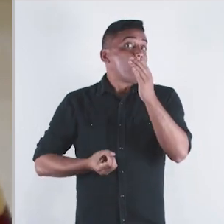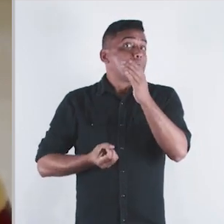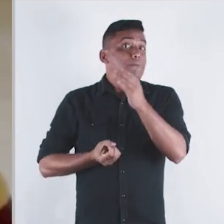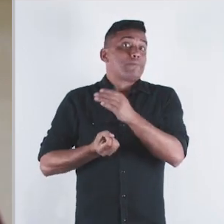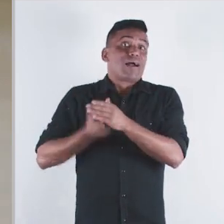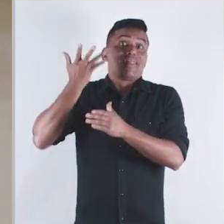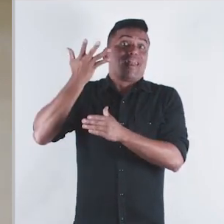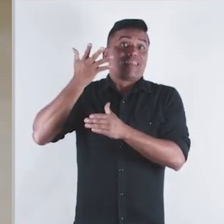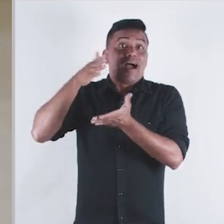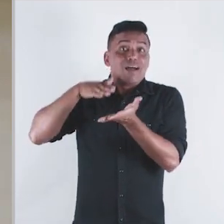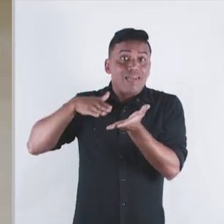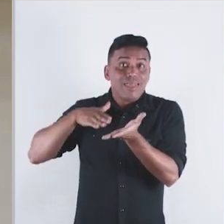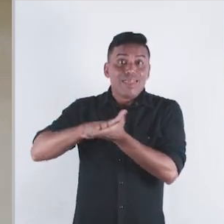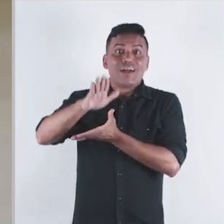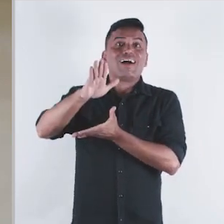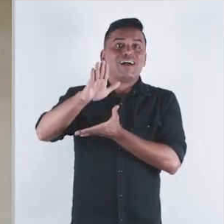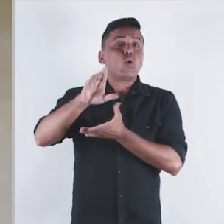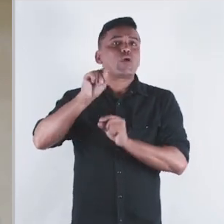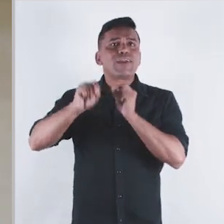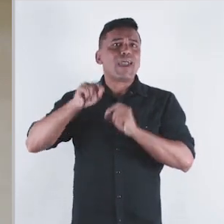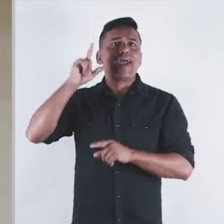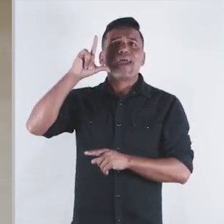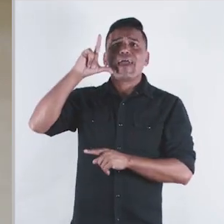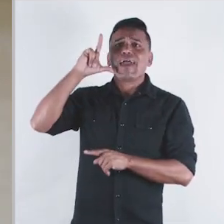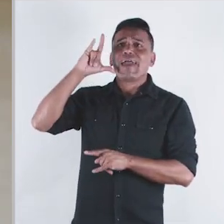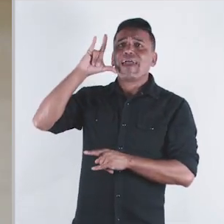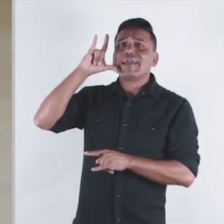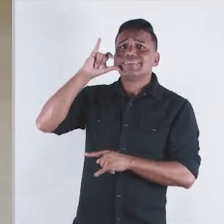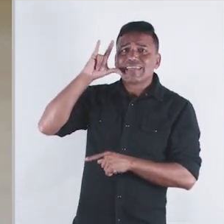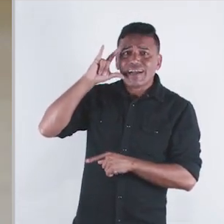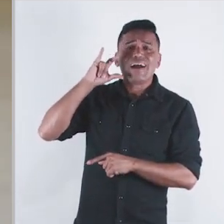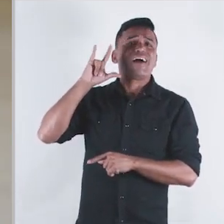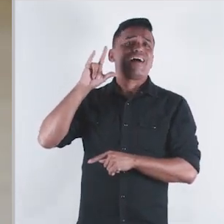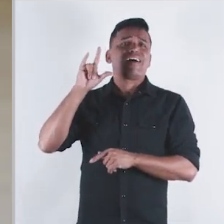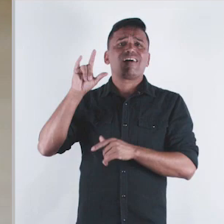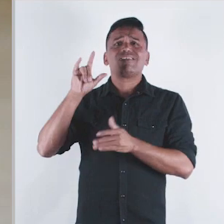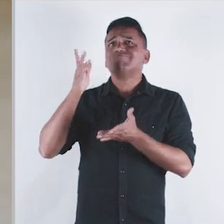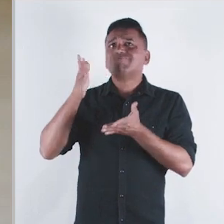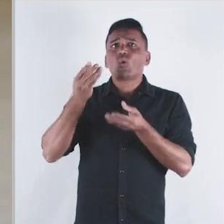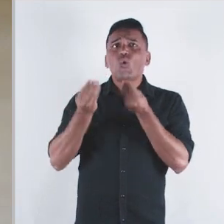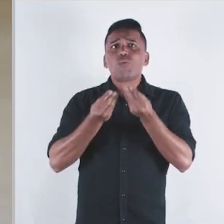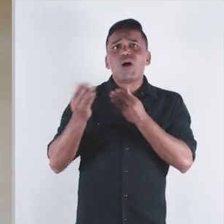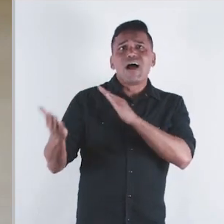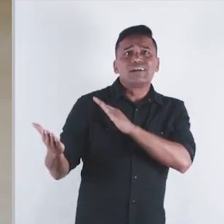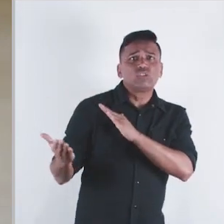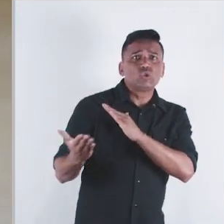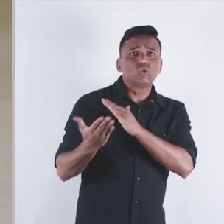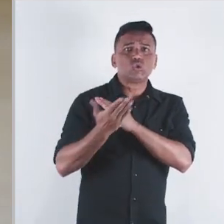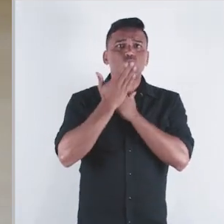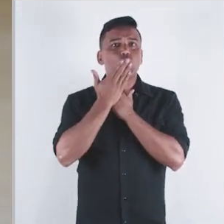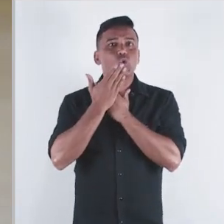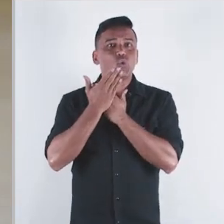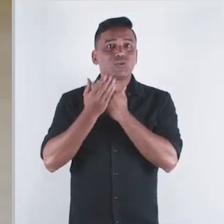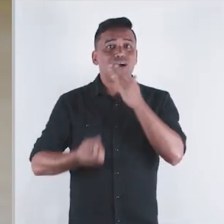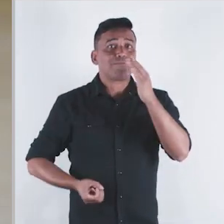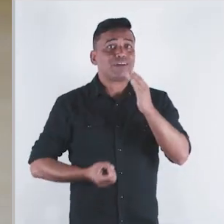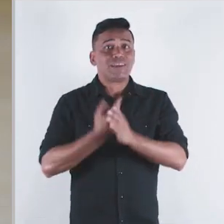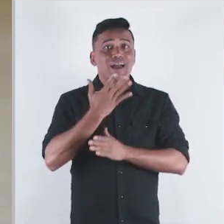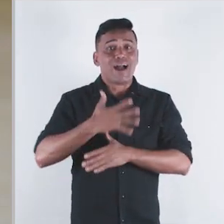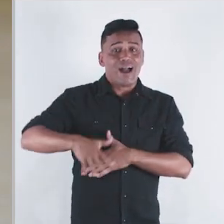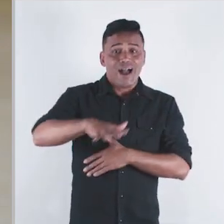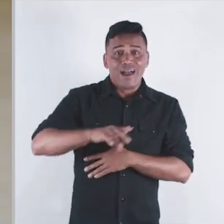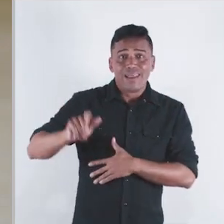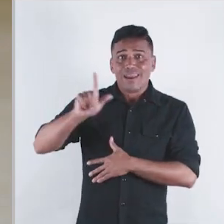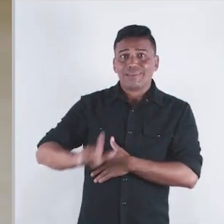é o Instagram, quais são os recursos que ele faculta para uma criação literária, por